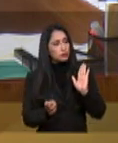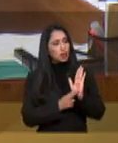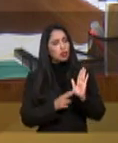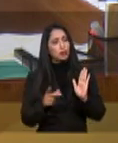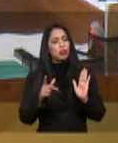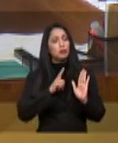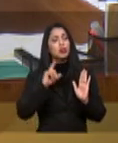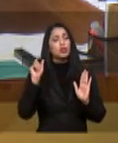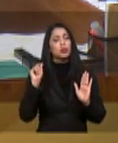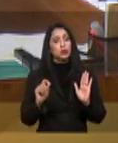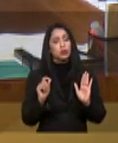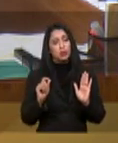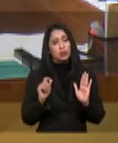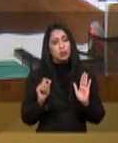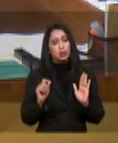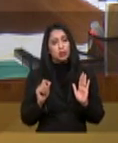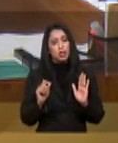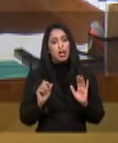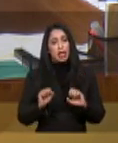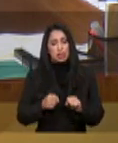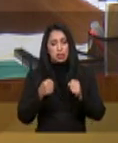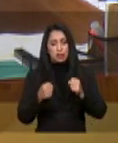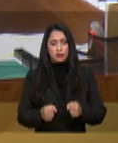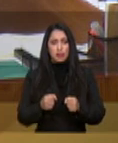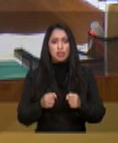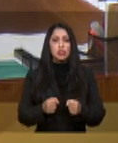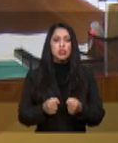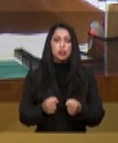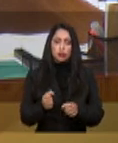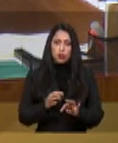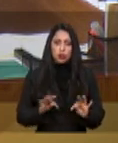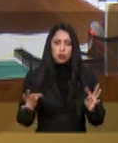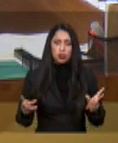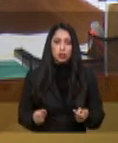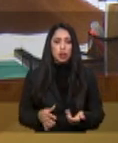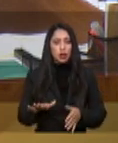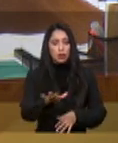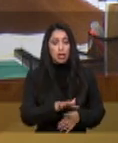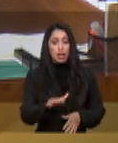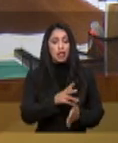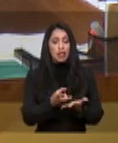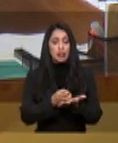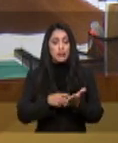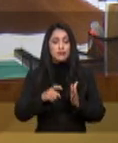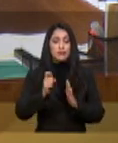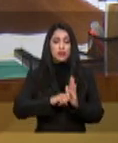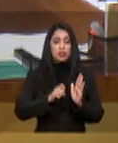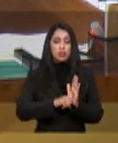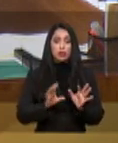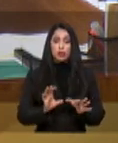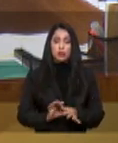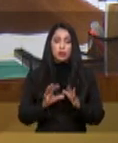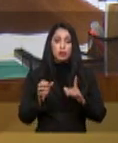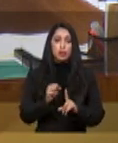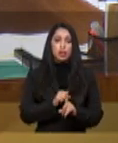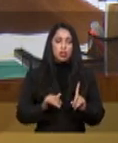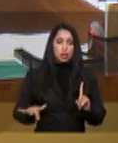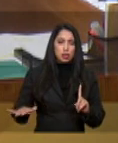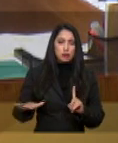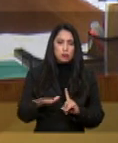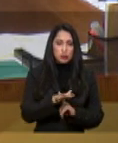privilegia o exercício da ampla defesa e do contraditório no campo fiscal, além de permitir que a solidariedade tributária